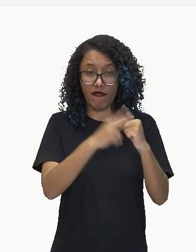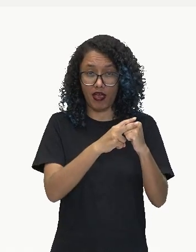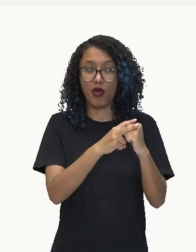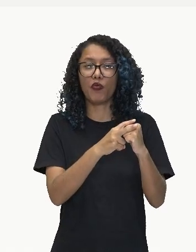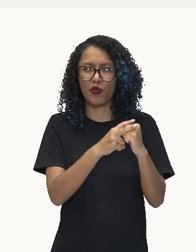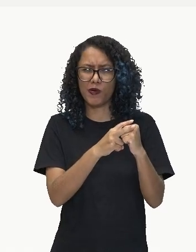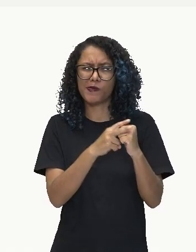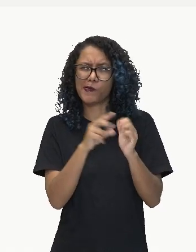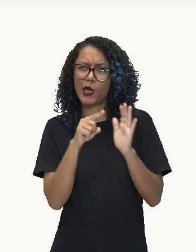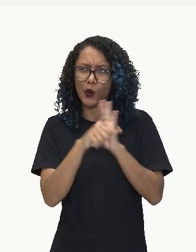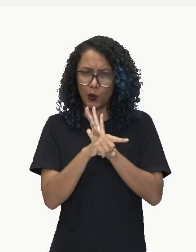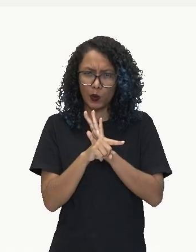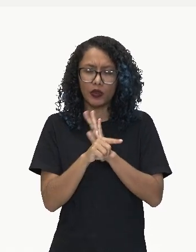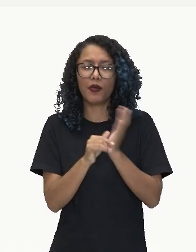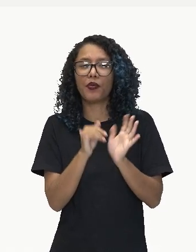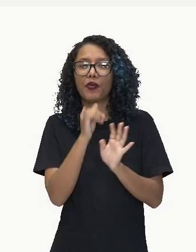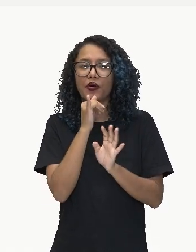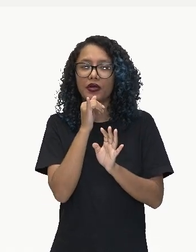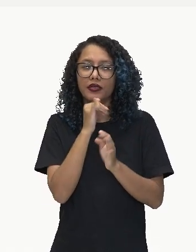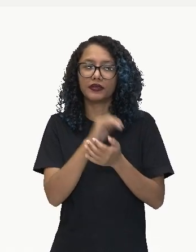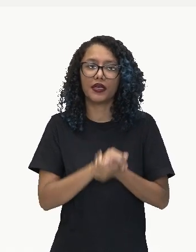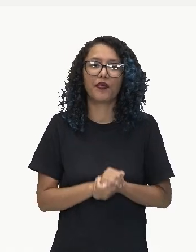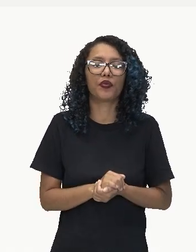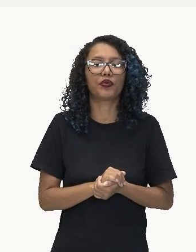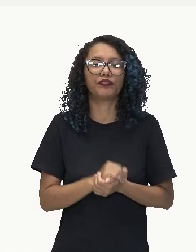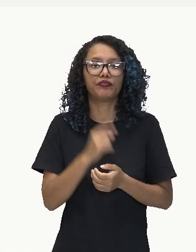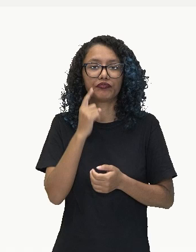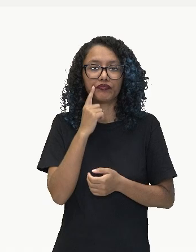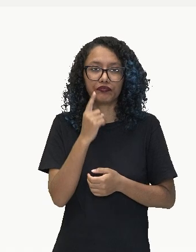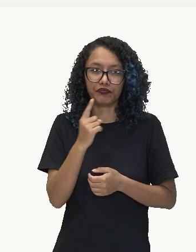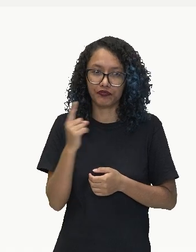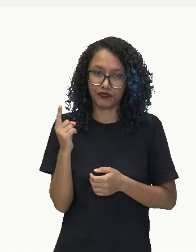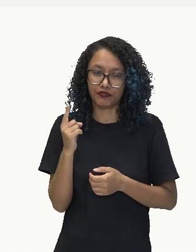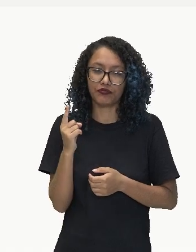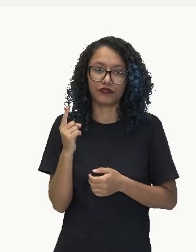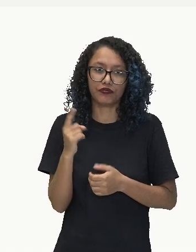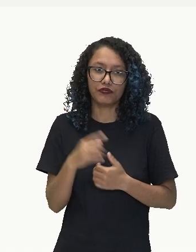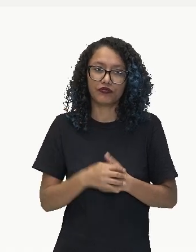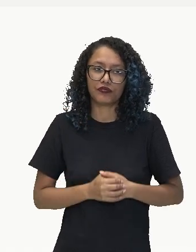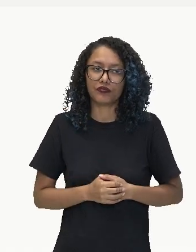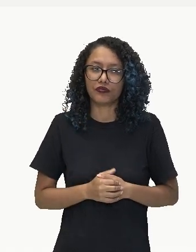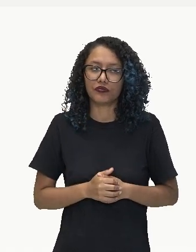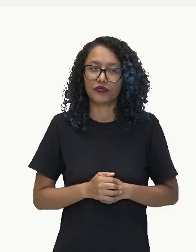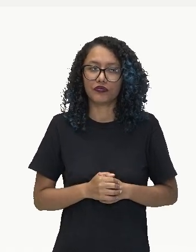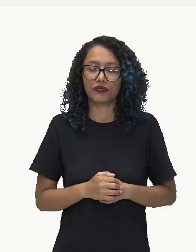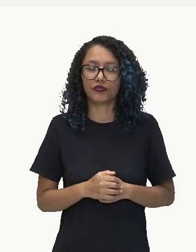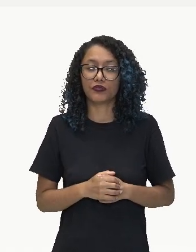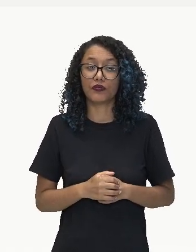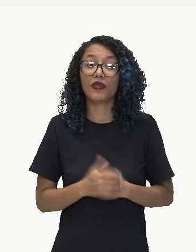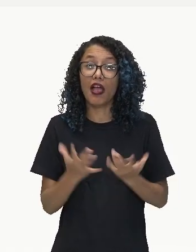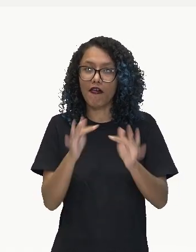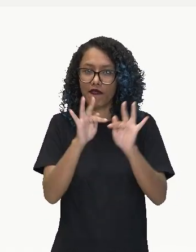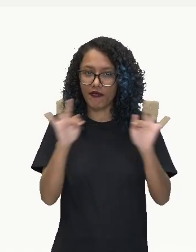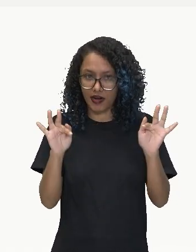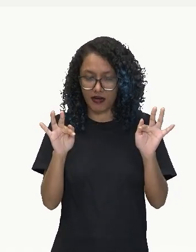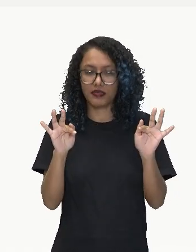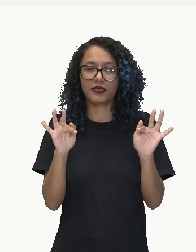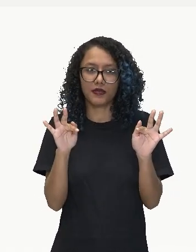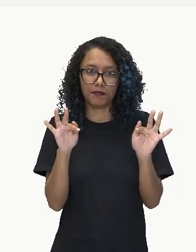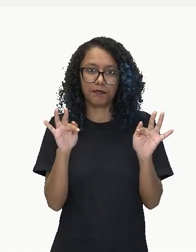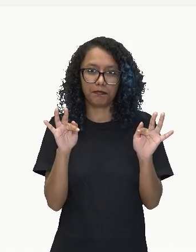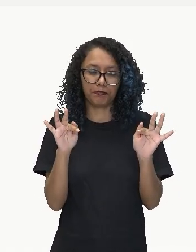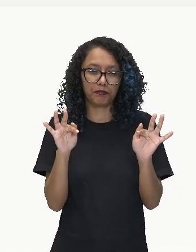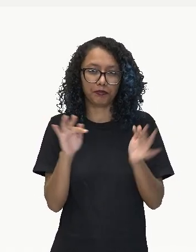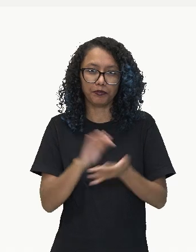bom? Exemplos. Las señoras querem flores rojas e blancas. É uma afirmação. Las señoras